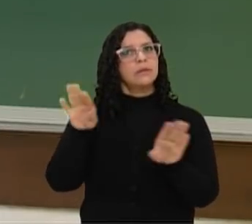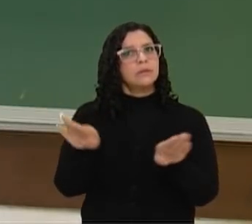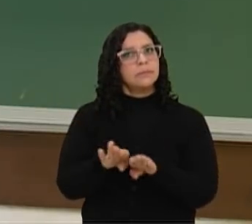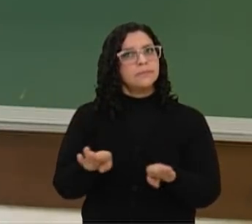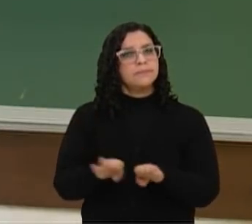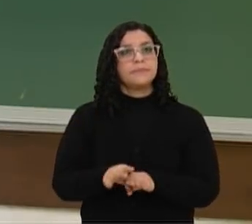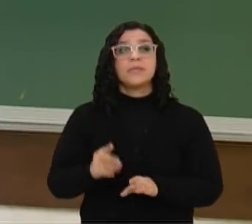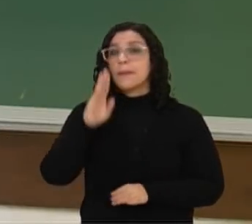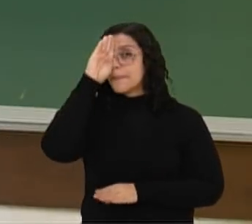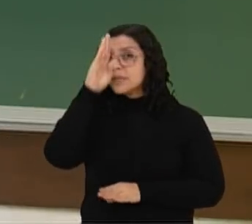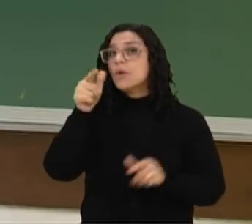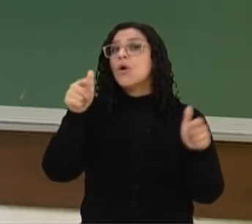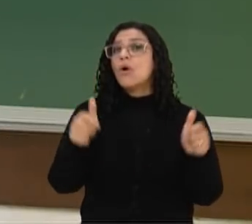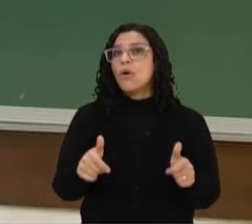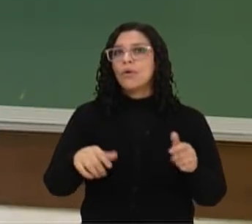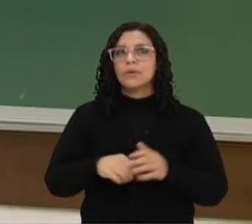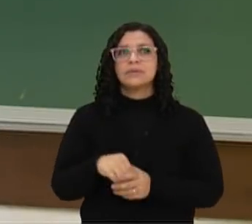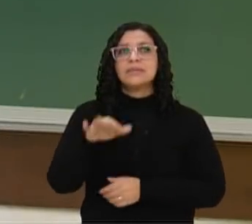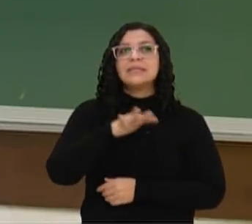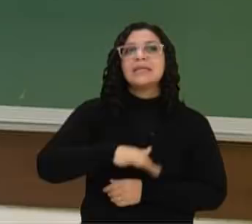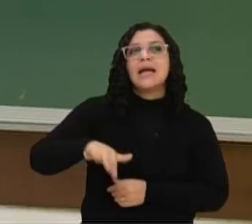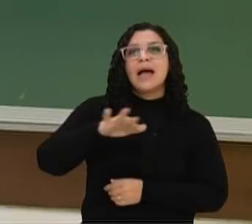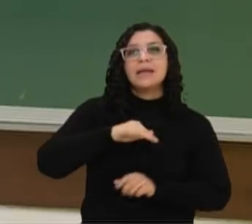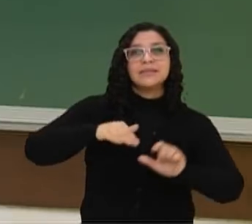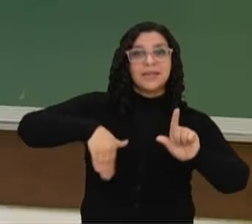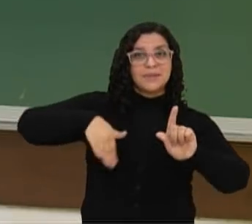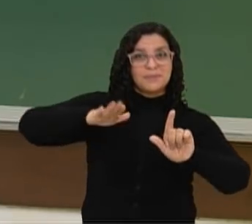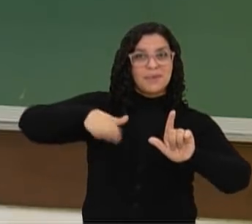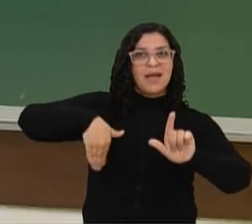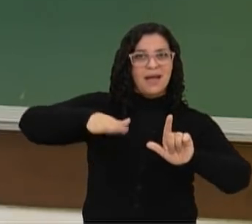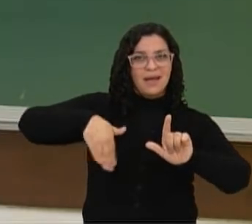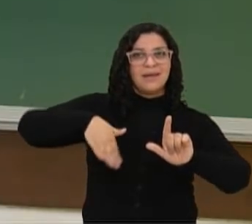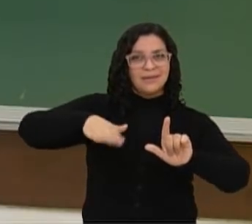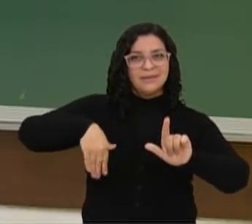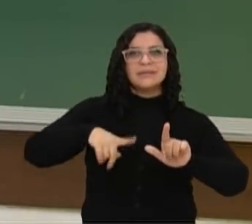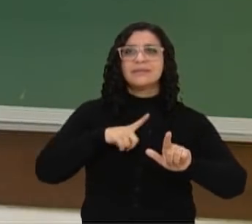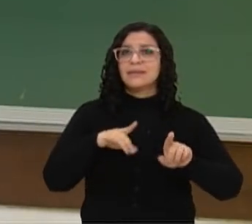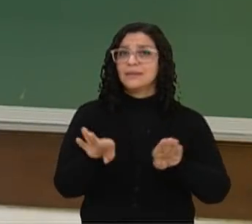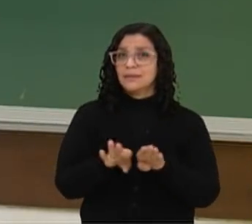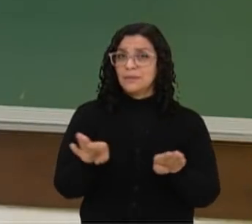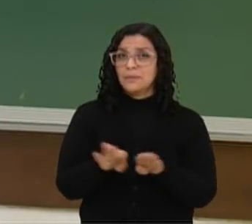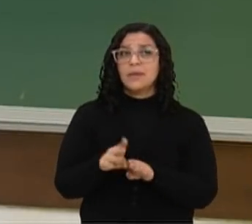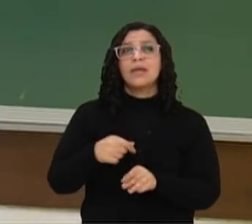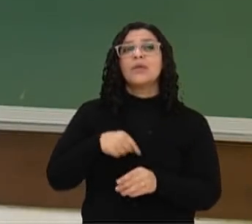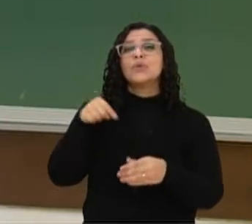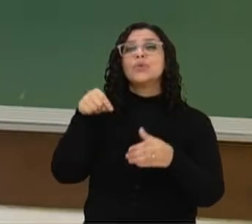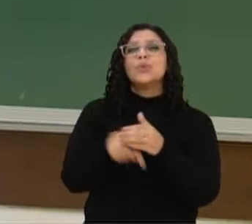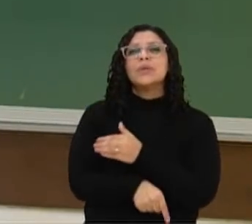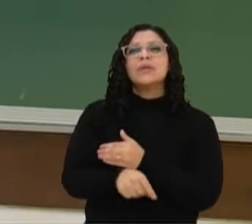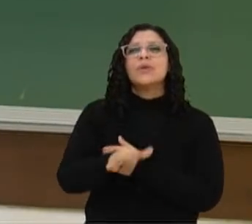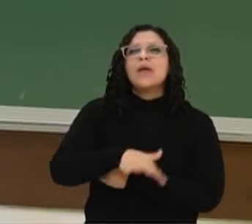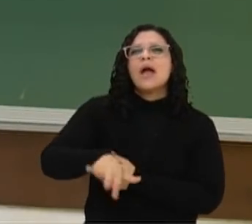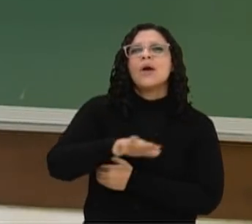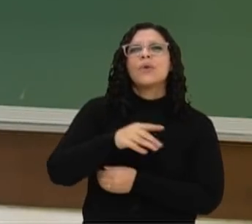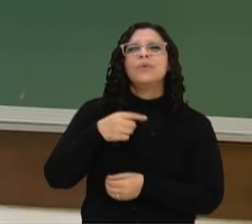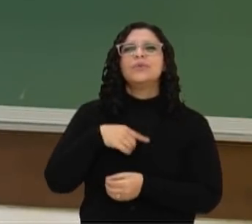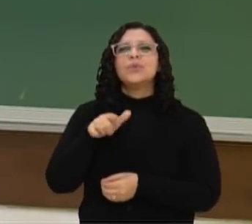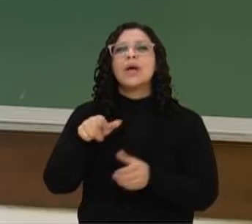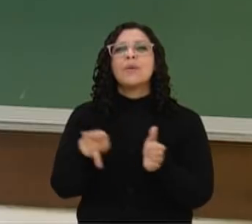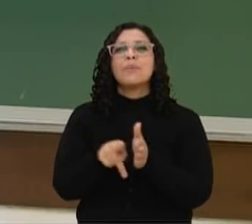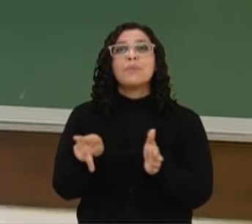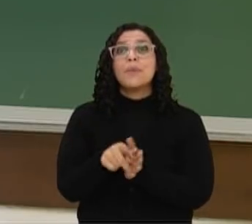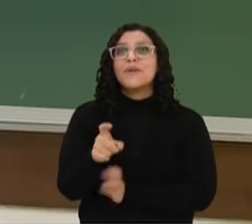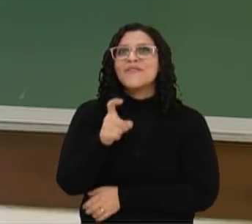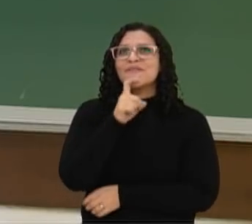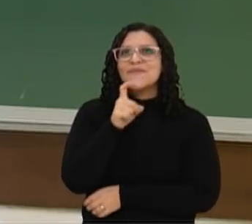também. Principalmente onde? Em áreas do litoral, as praias, né? E no interior, em alguns momentos ali, o turismo